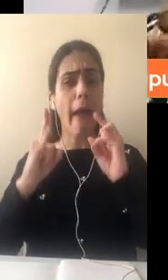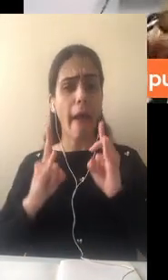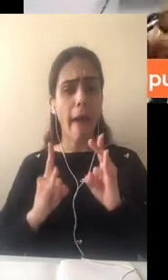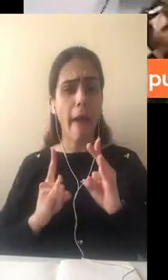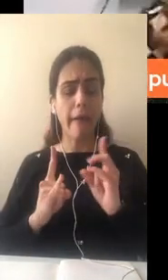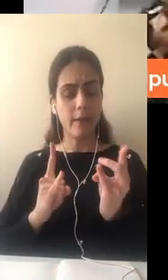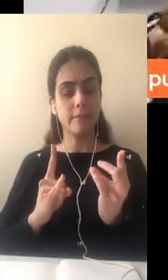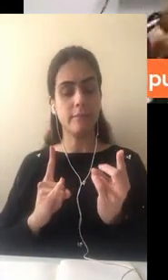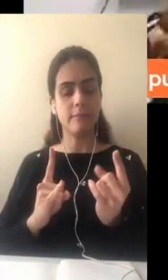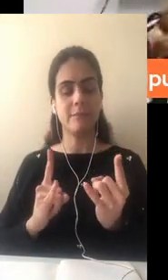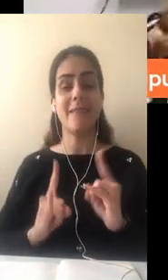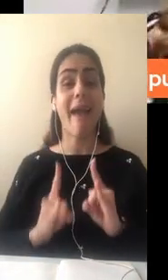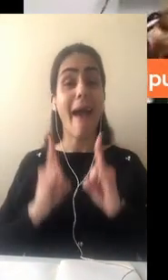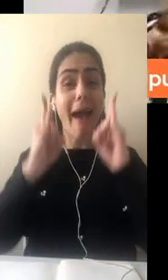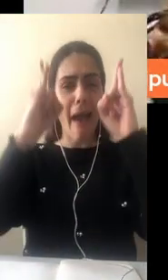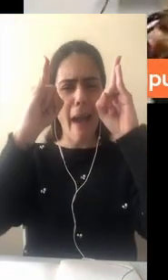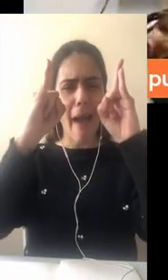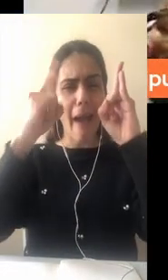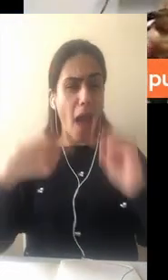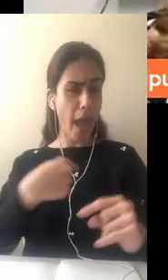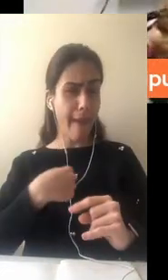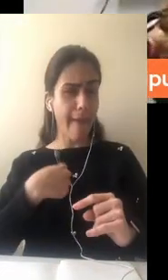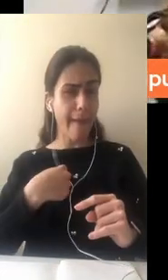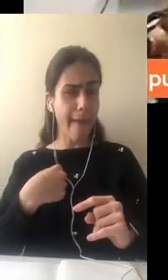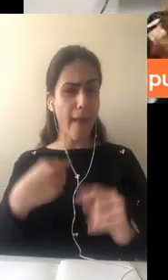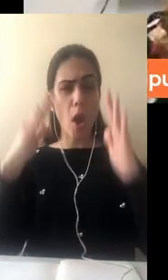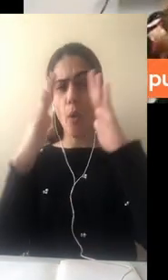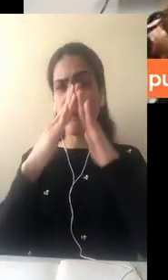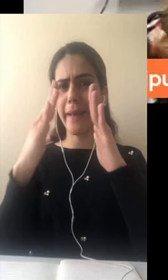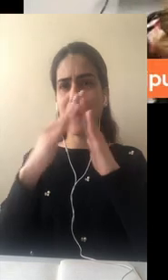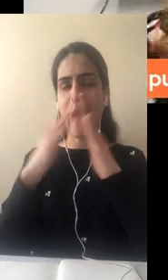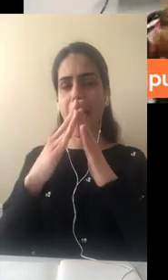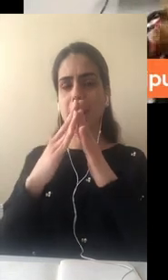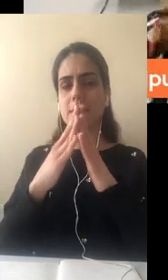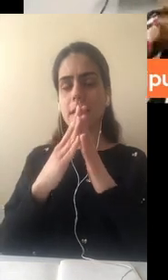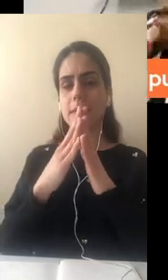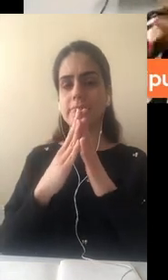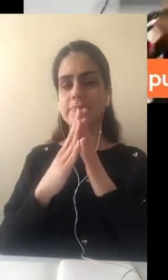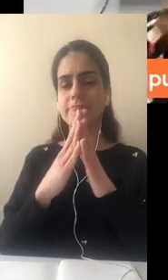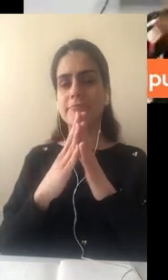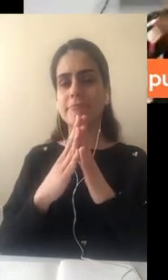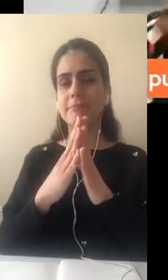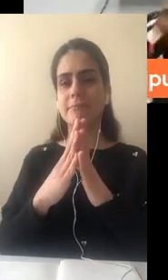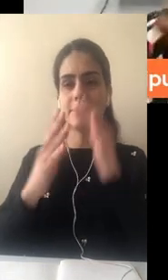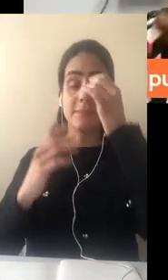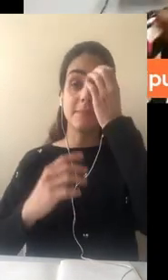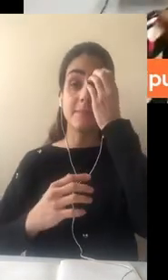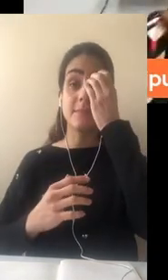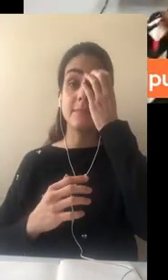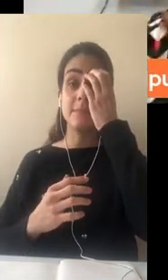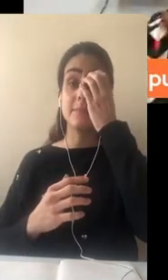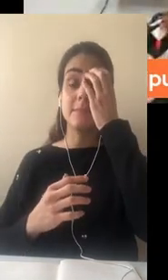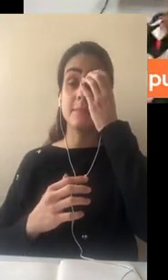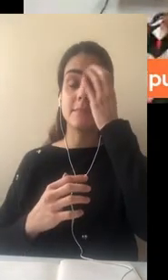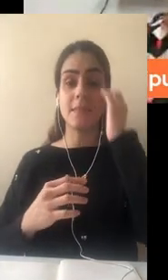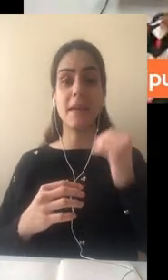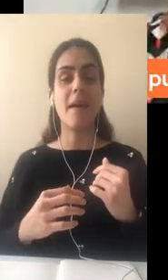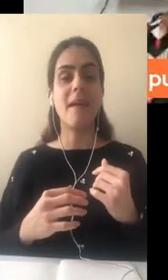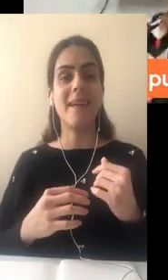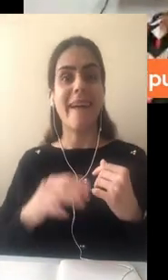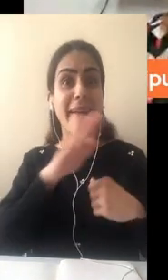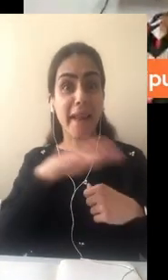vai começar a tocar as campainhas. Dá uma dica, Cássia, por favor. Então, eu sempre saí